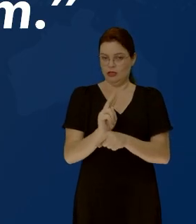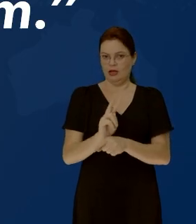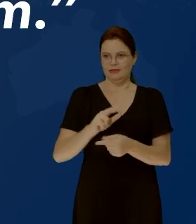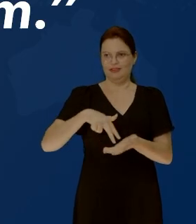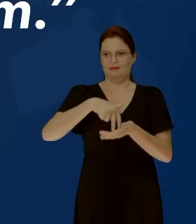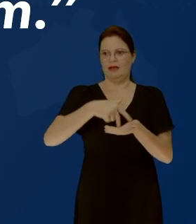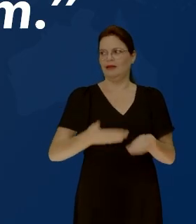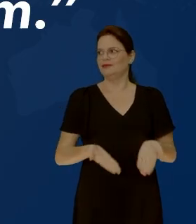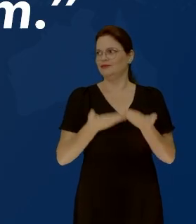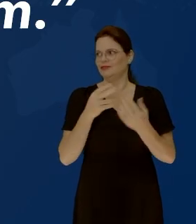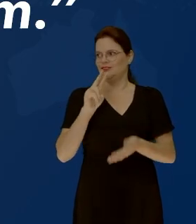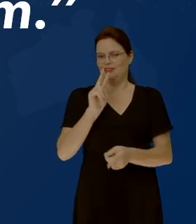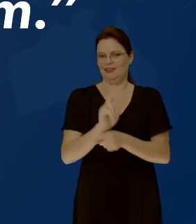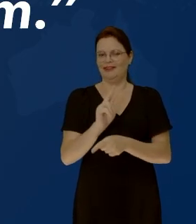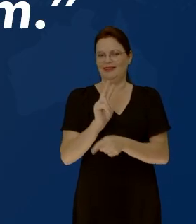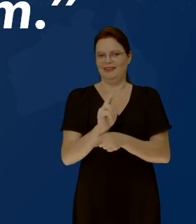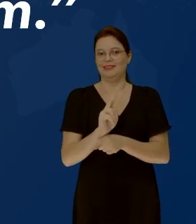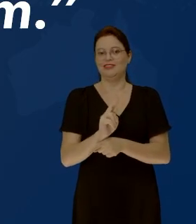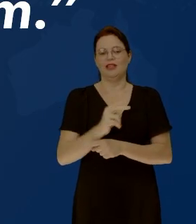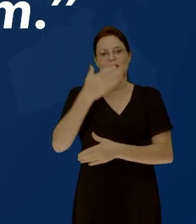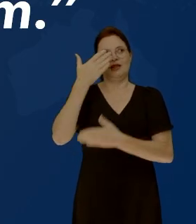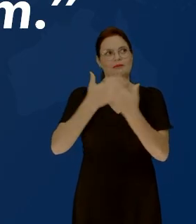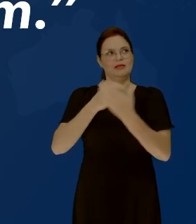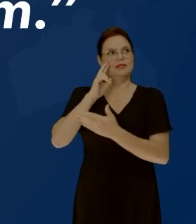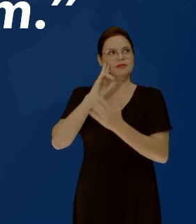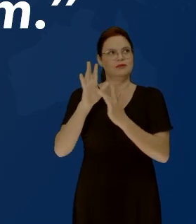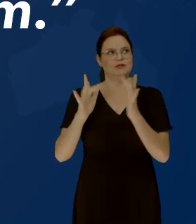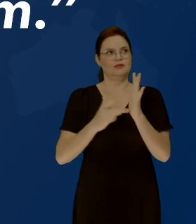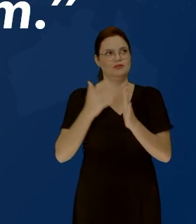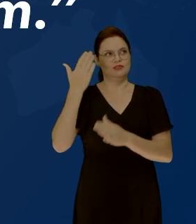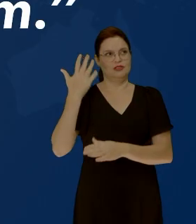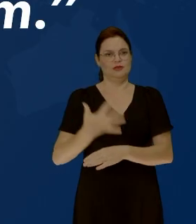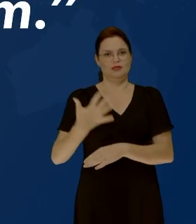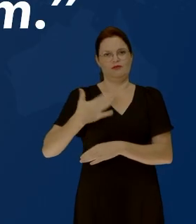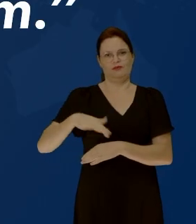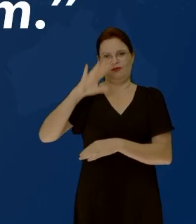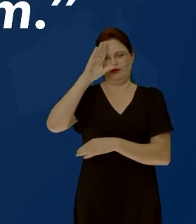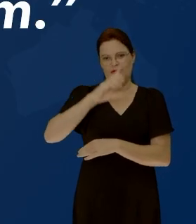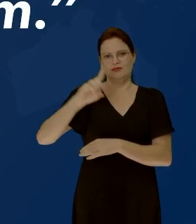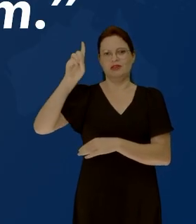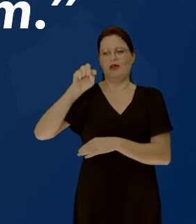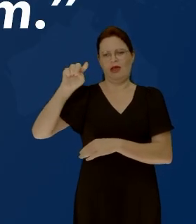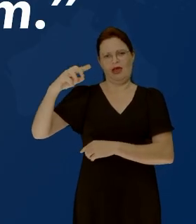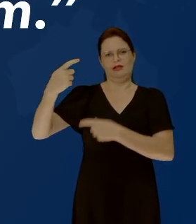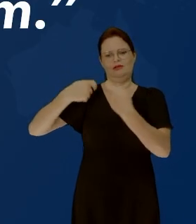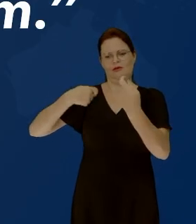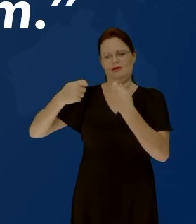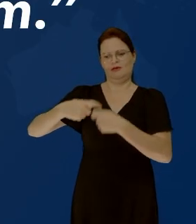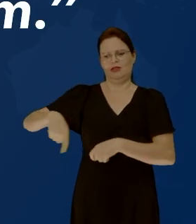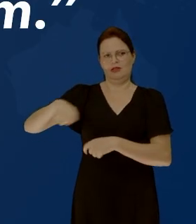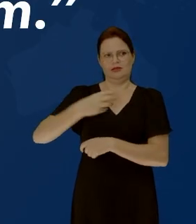pé. Diante de Jesus. É Ele que é o nosso comandante.